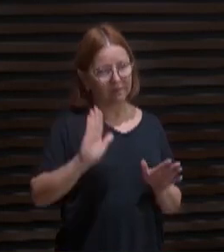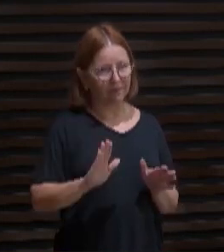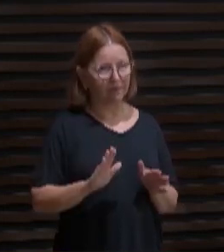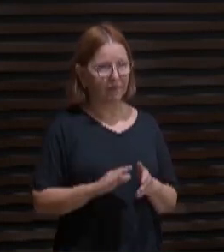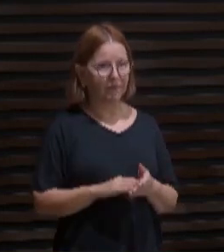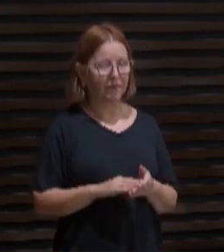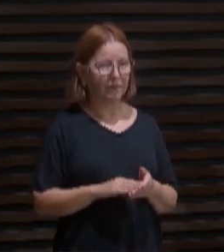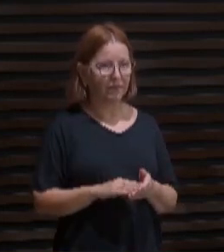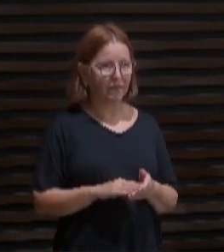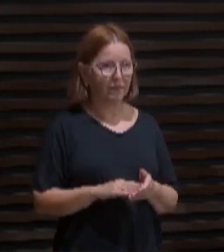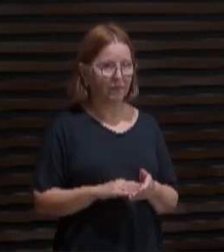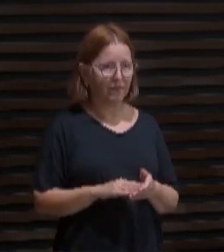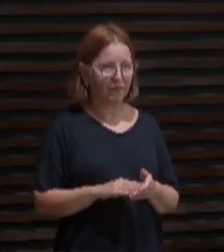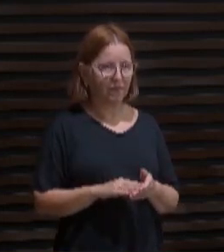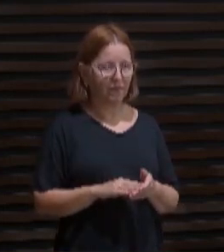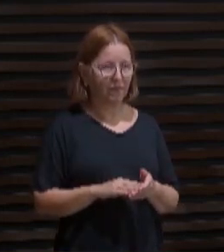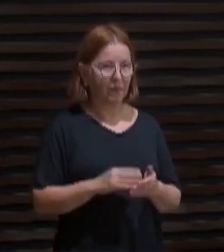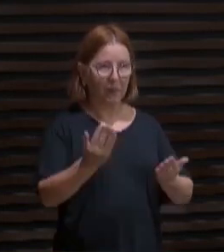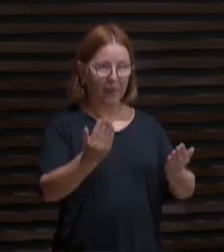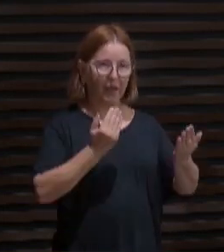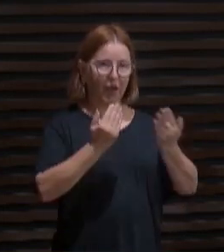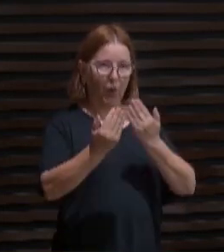Ponha a Bíblia como parâmetro.